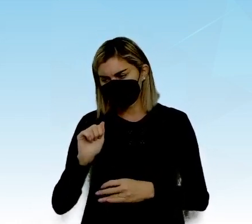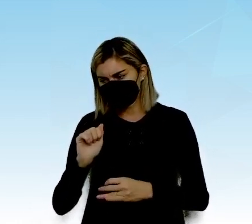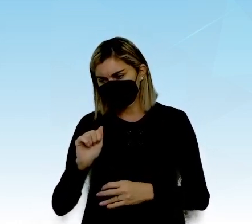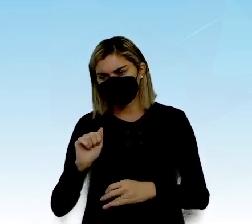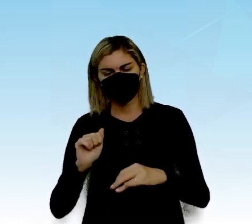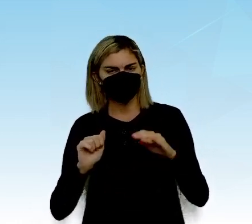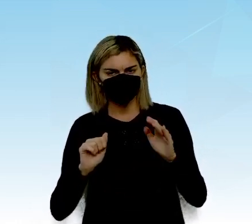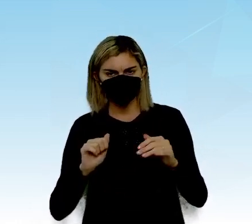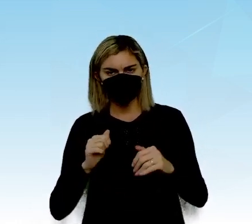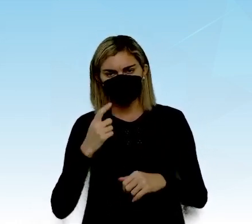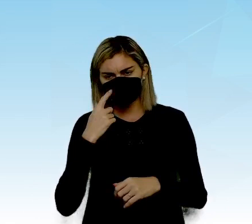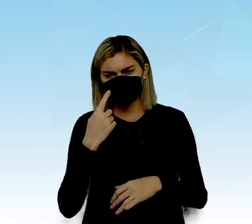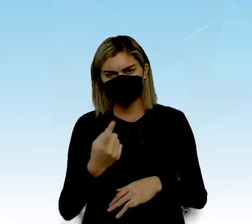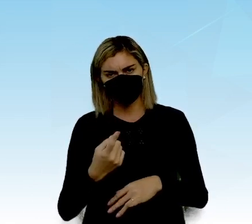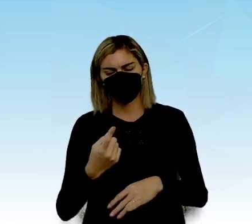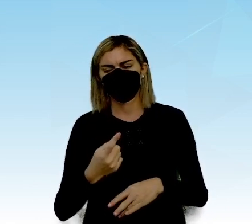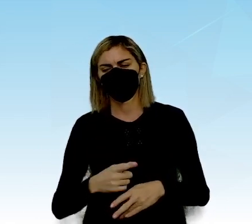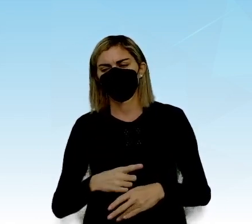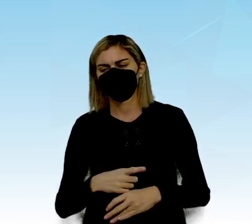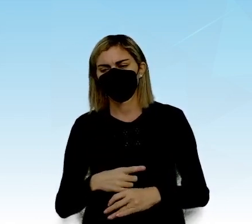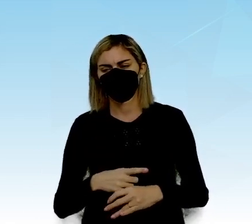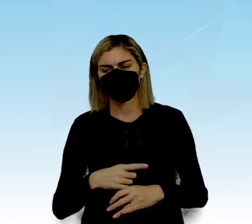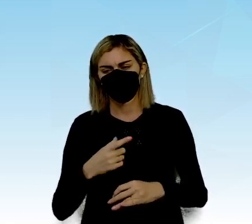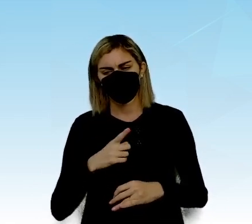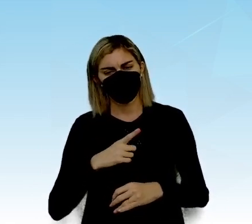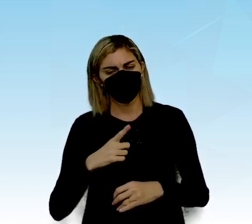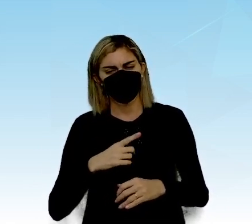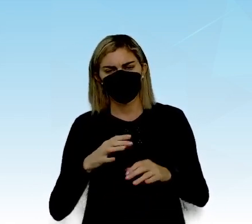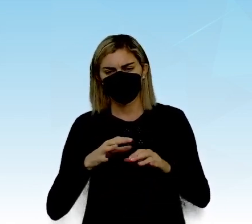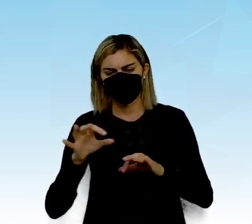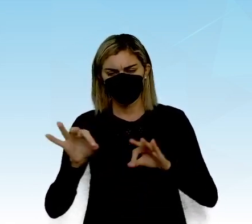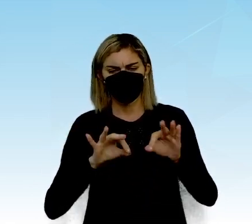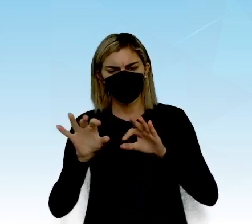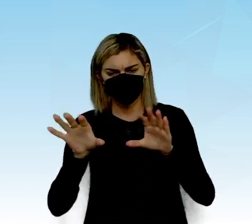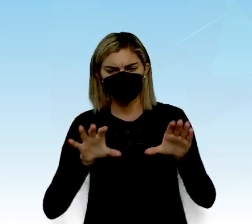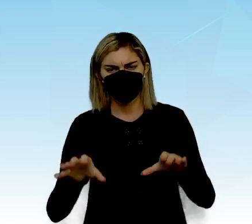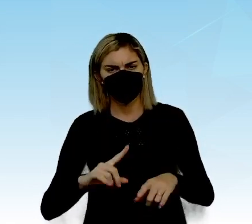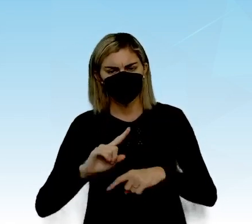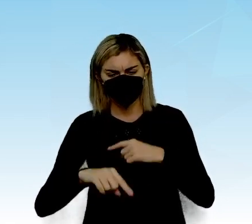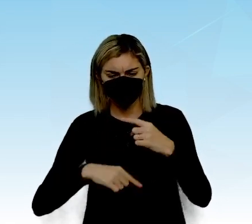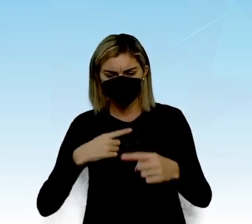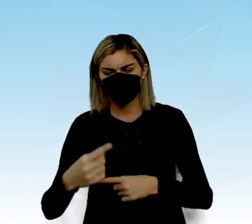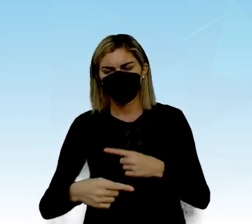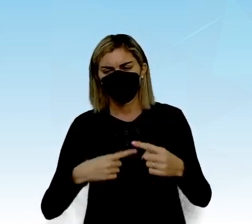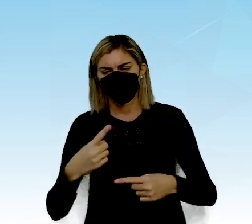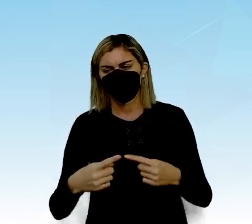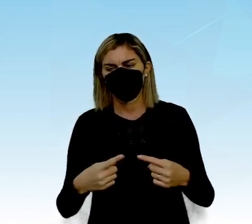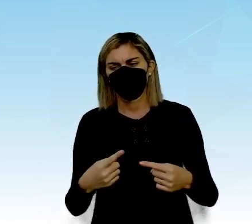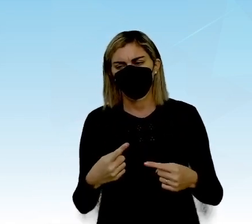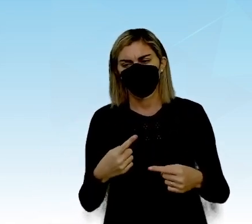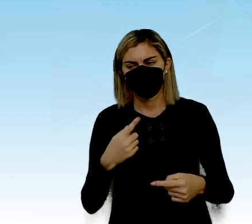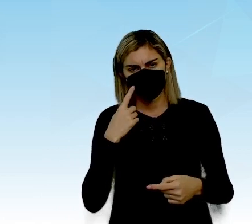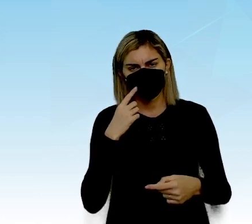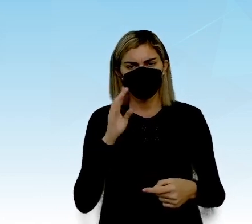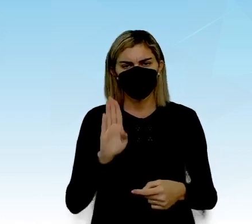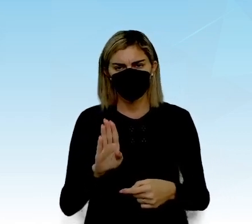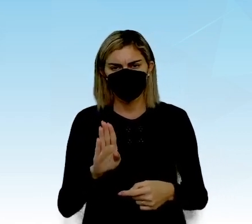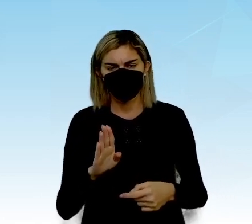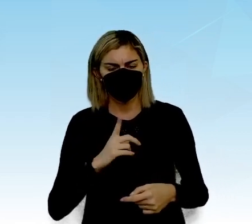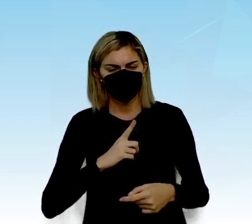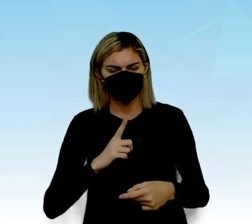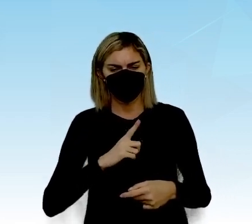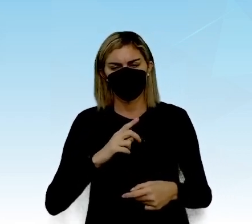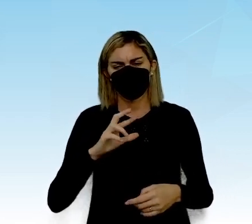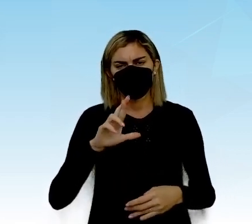raio R, que tem uma distribuição depois que é X. B, tu tem um raio